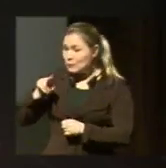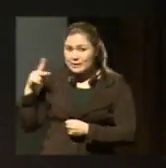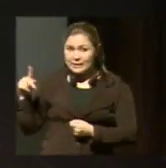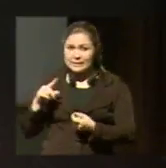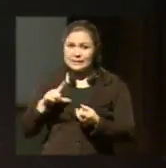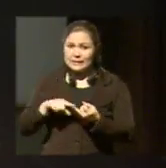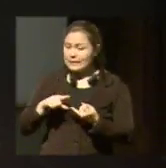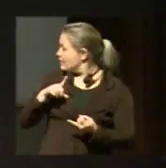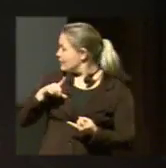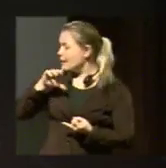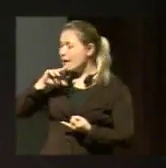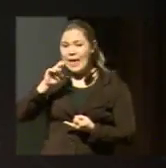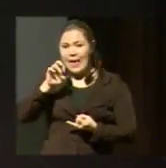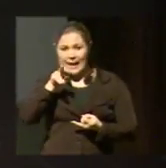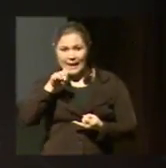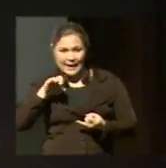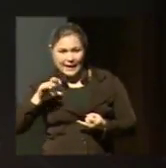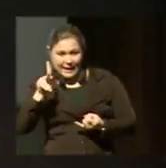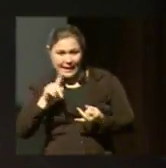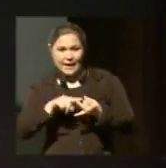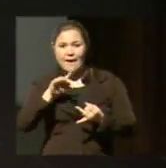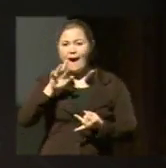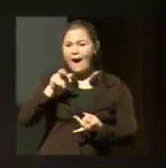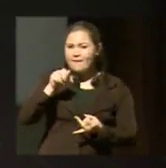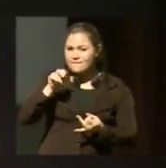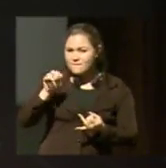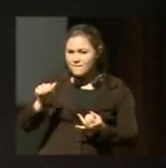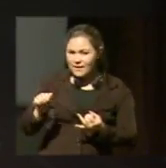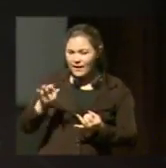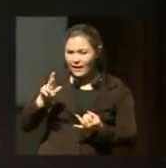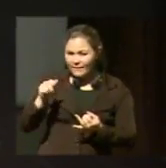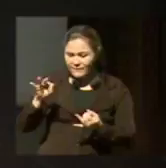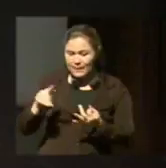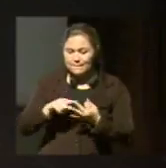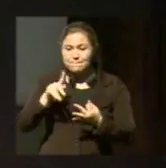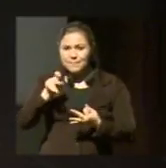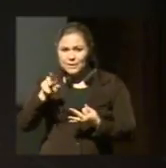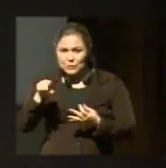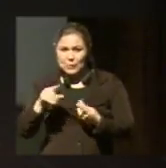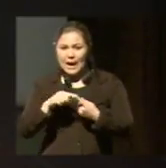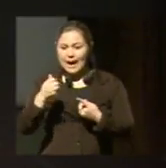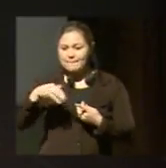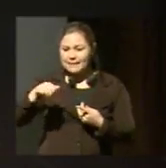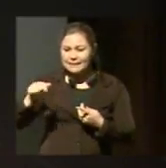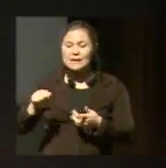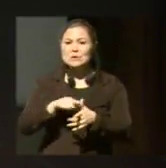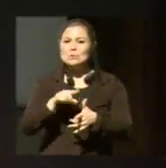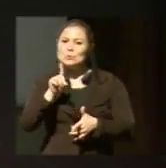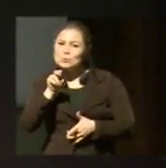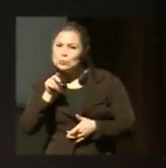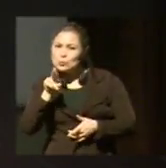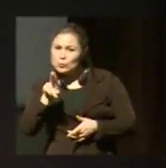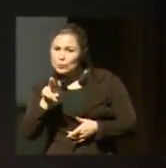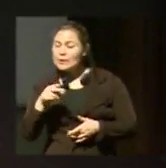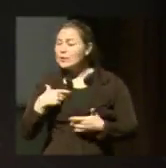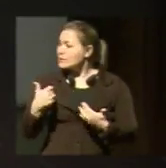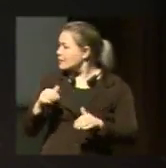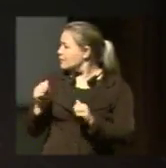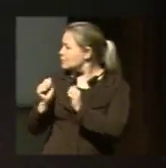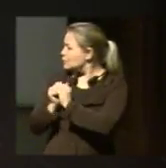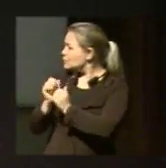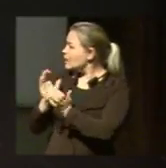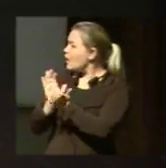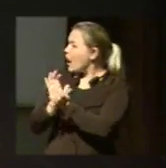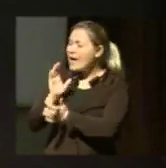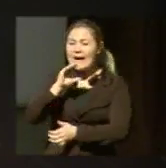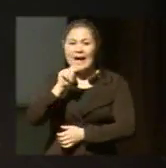tem aqui o Eric, o Rafa, o Pedro, a Amanda e o Dudu, né? E eu estou acompanhado pela minha colega